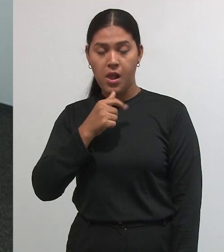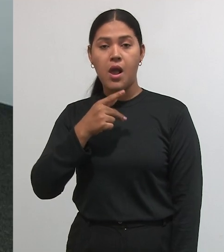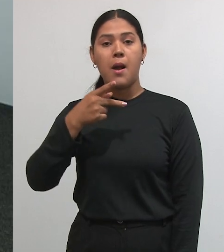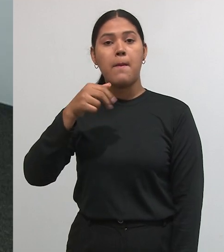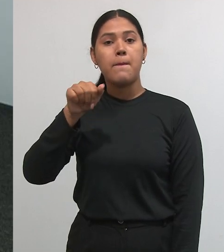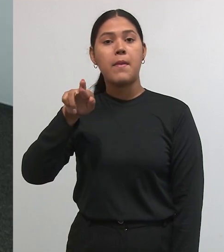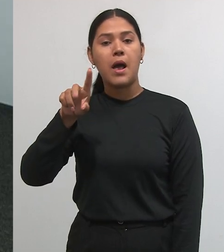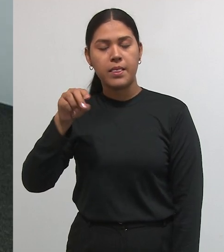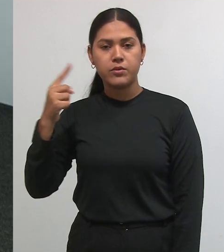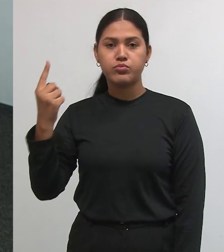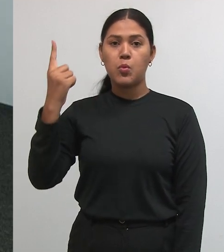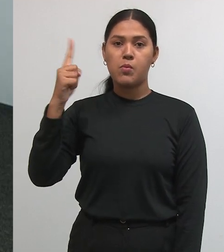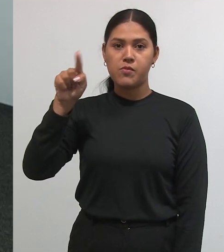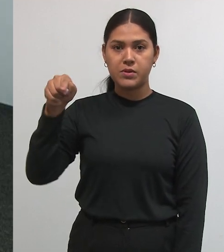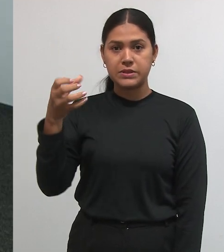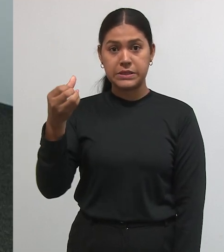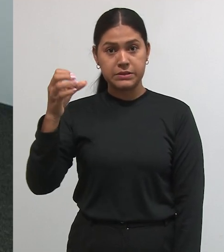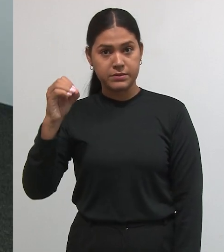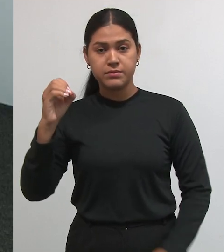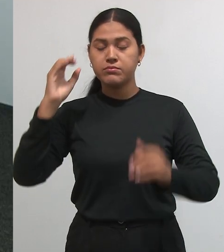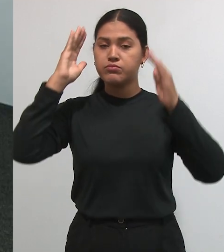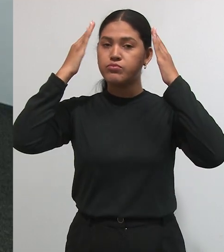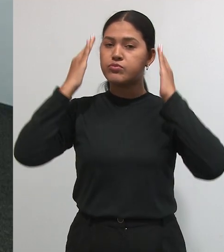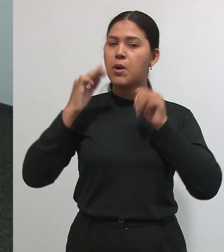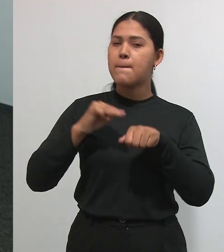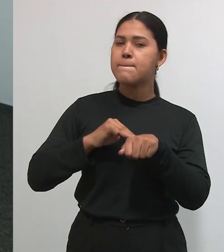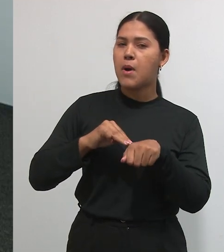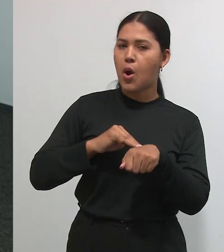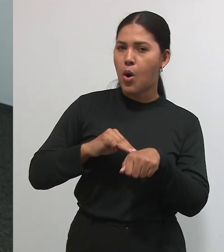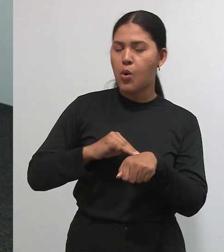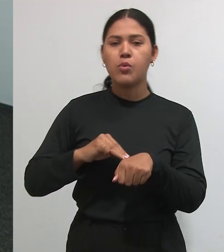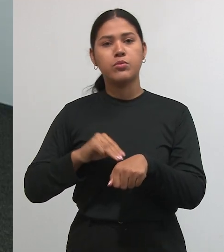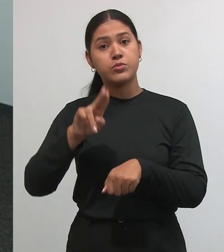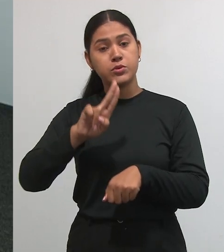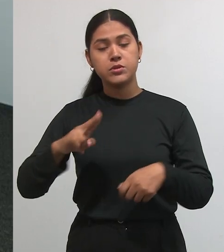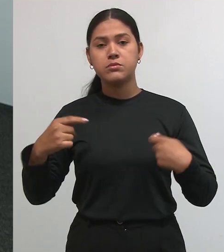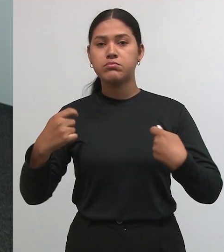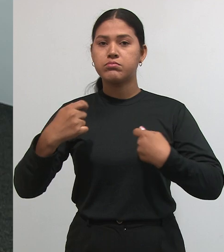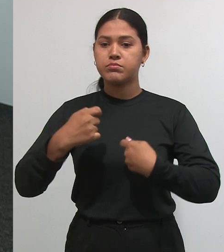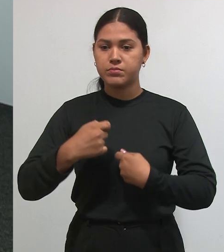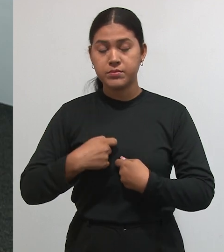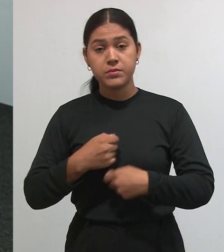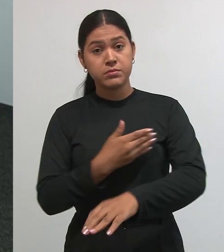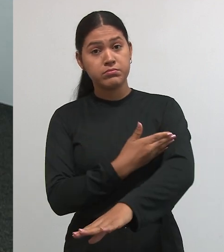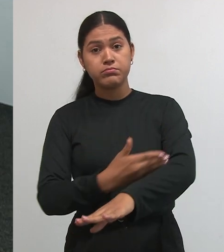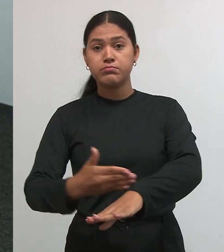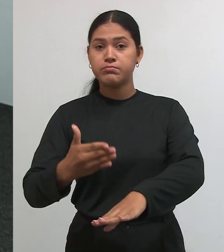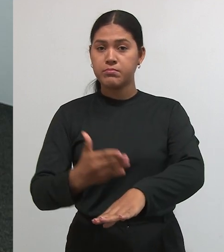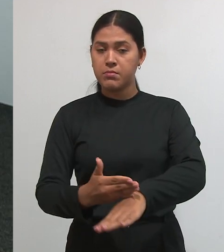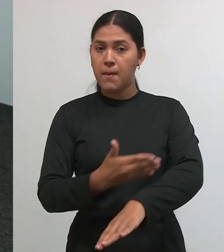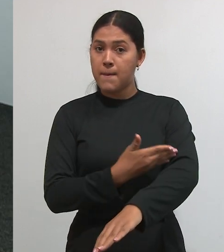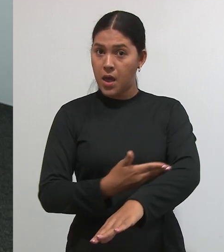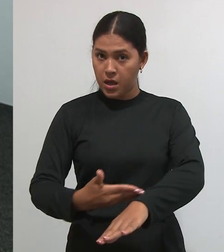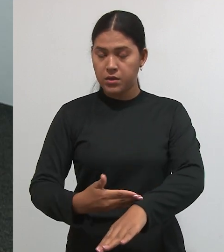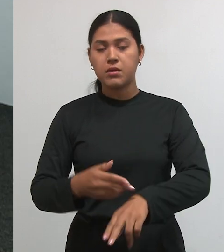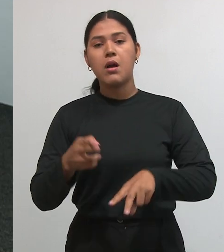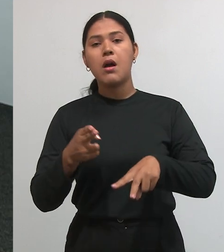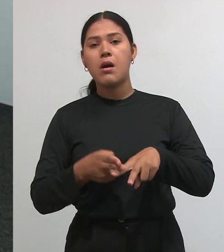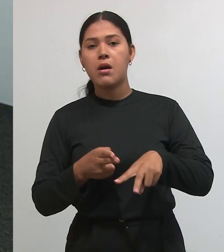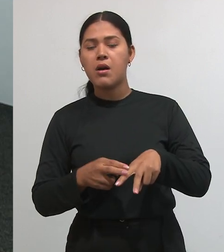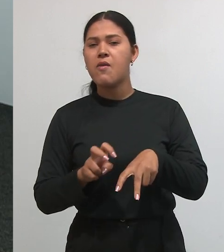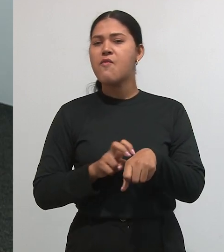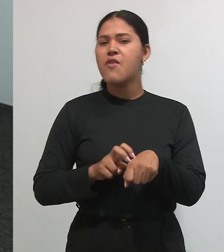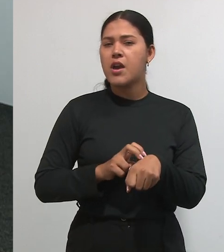parda, tenho 1,60 m, cabelos castanhos com algumas mechas, estou vestida de camisa branca, calça verde